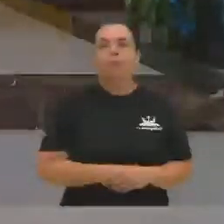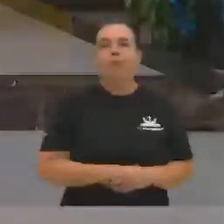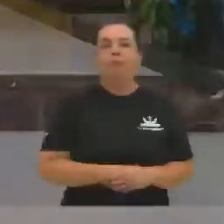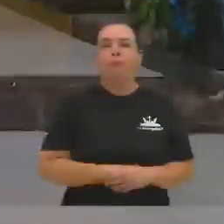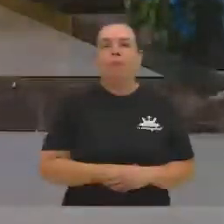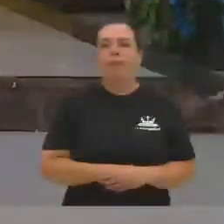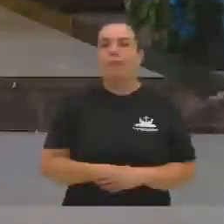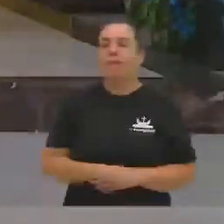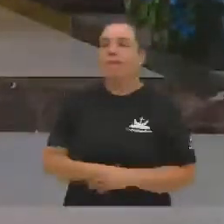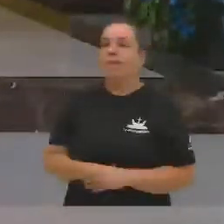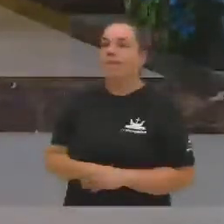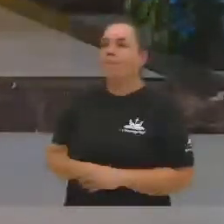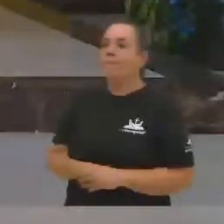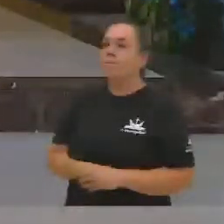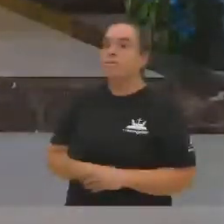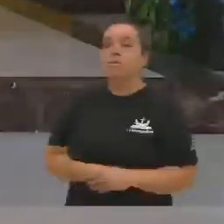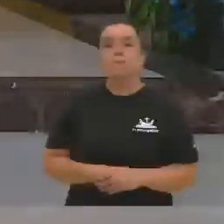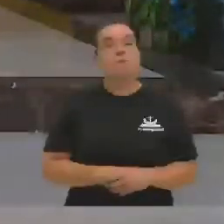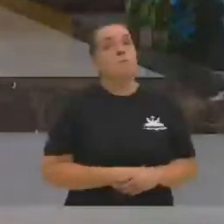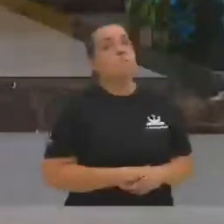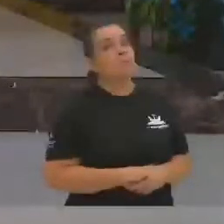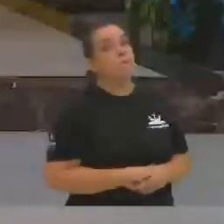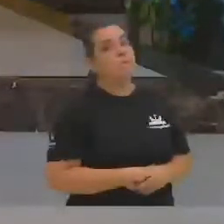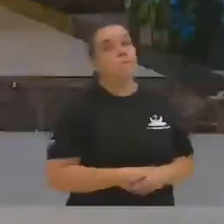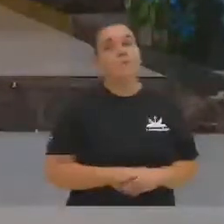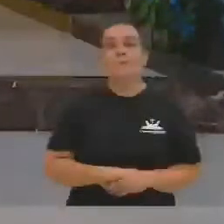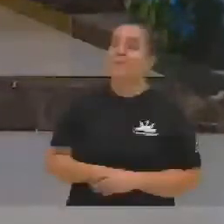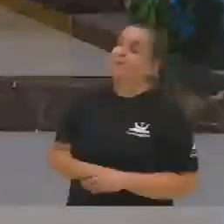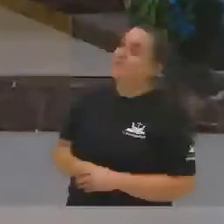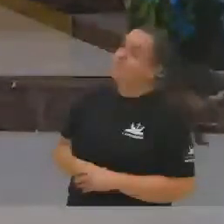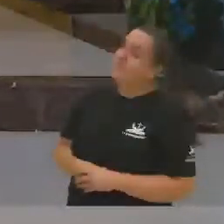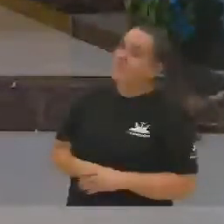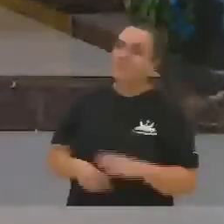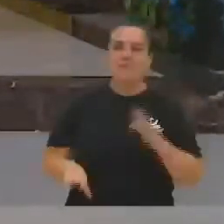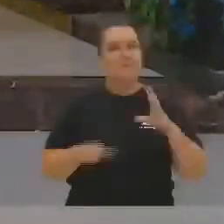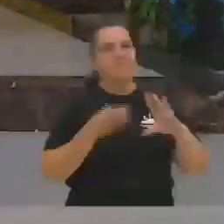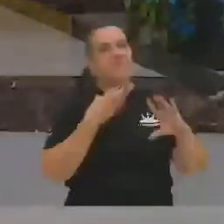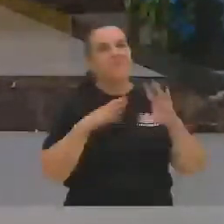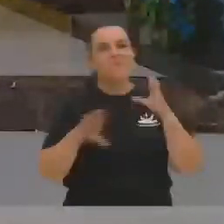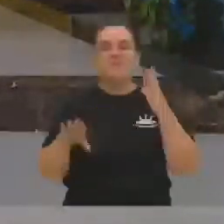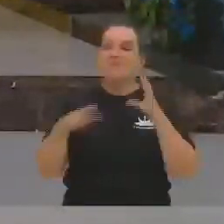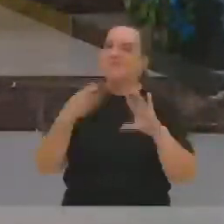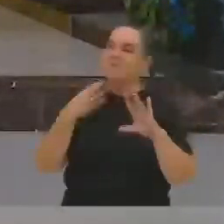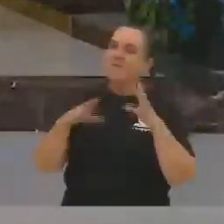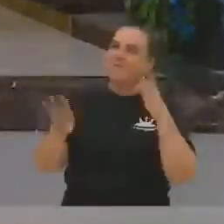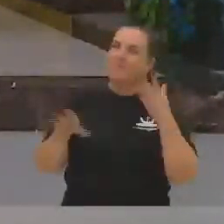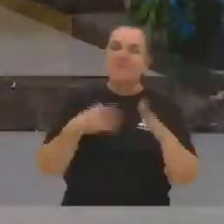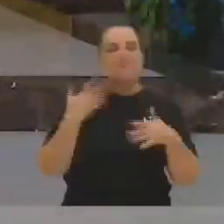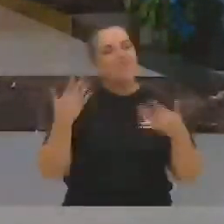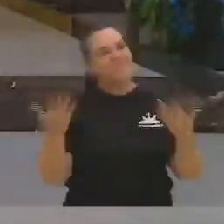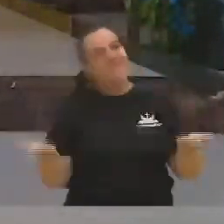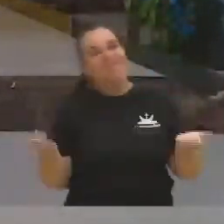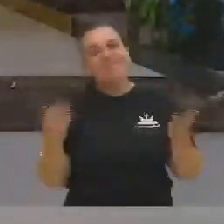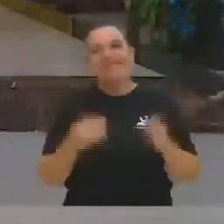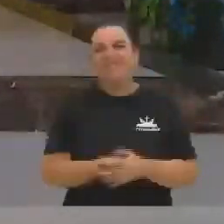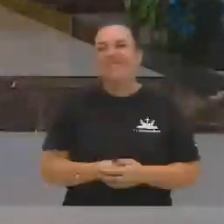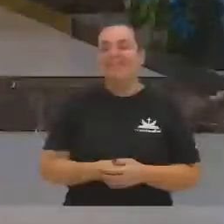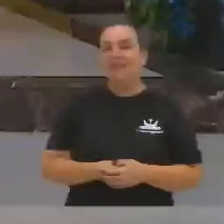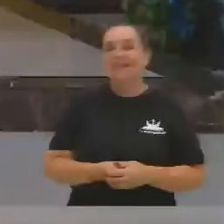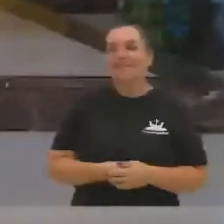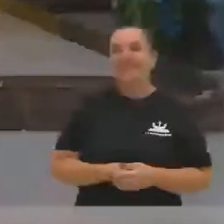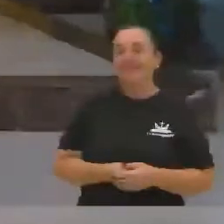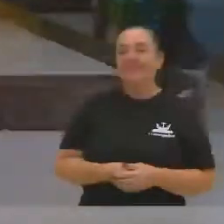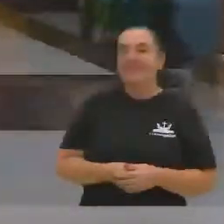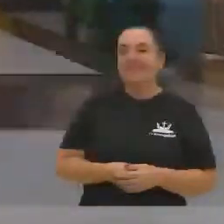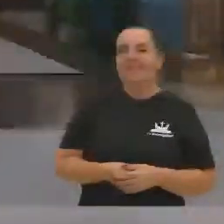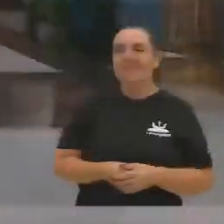Cantemos: nada me entristeça, nada me perturbe, se estou no teu olhar, ó Santa, doce Mãe de Guadalupe.